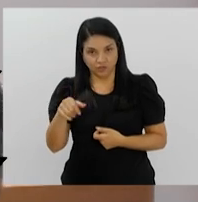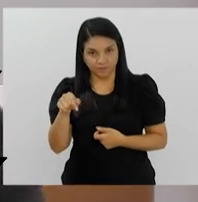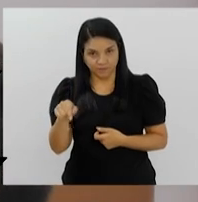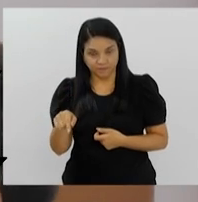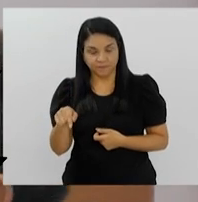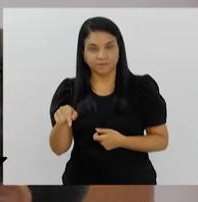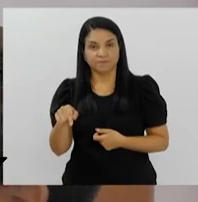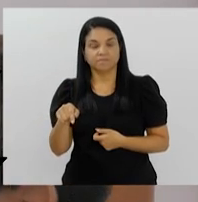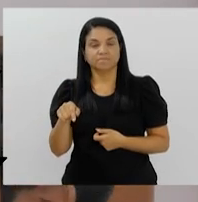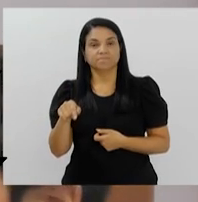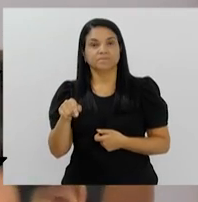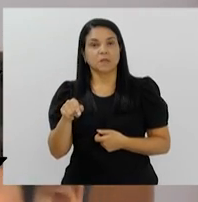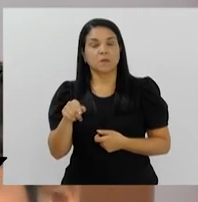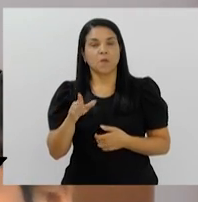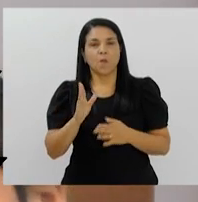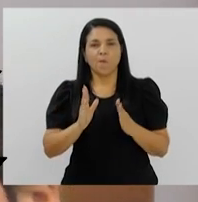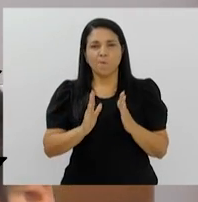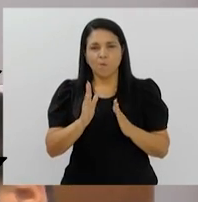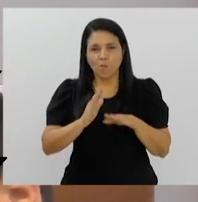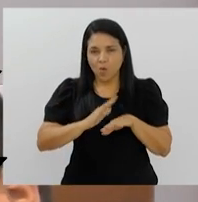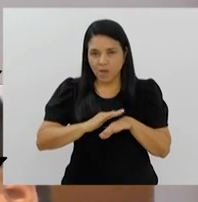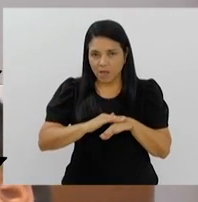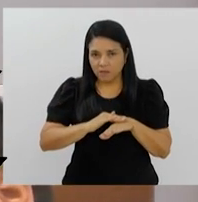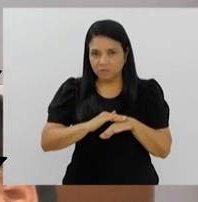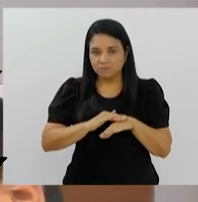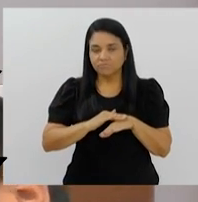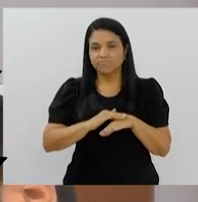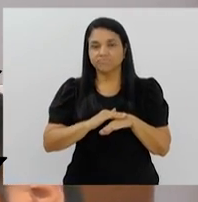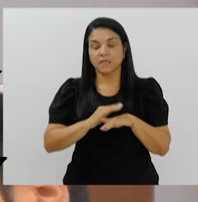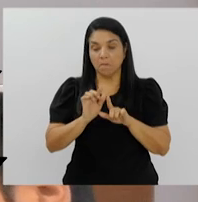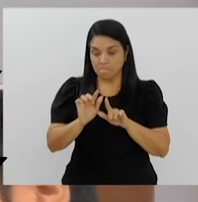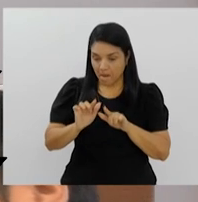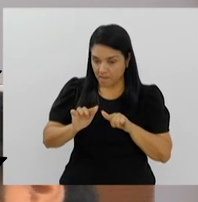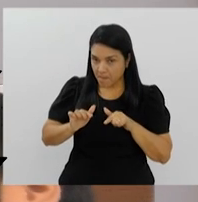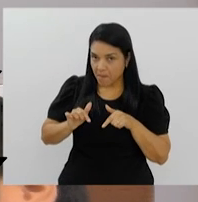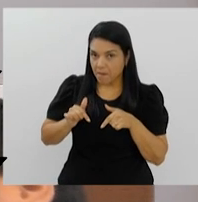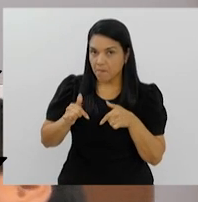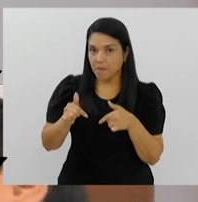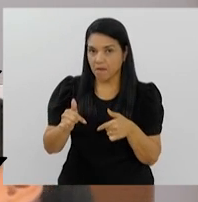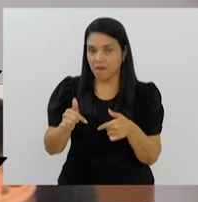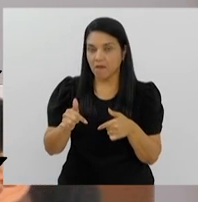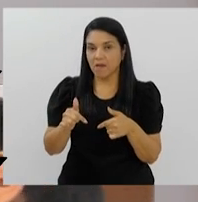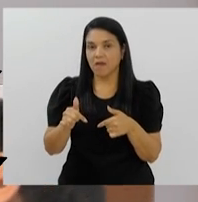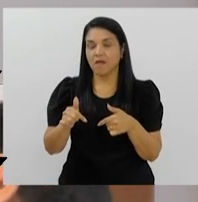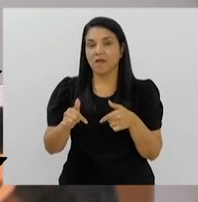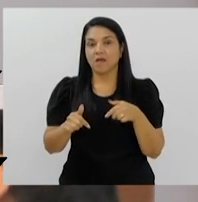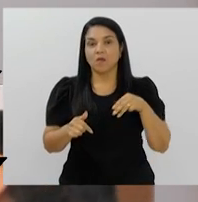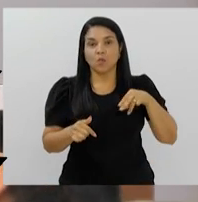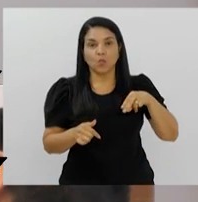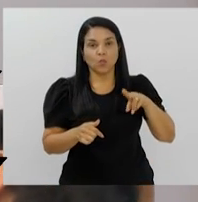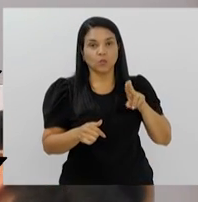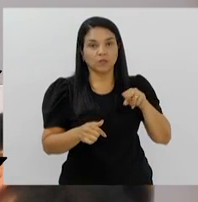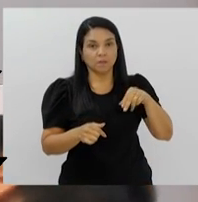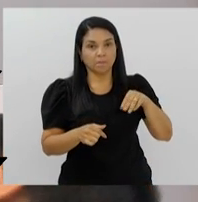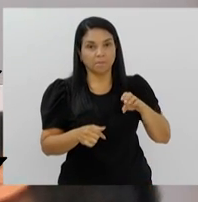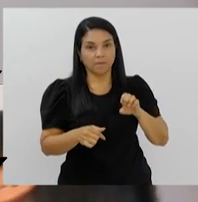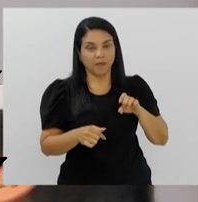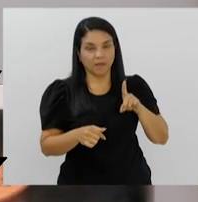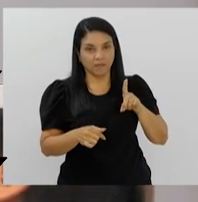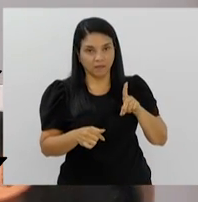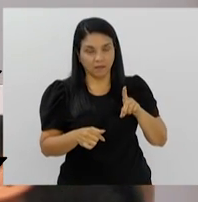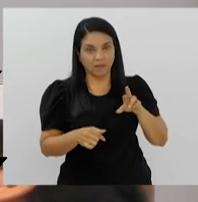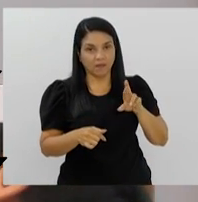né ela tomou iniciativa tá já a Unimed Rio ela tinha um